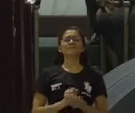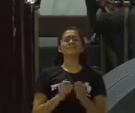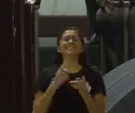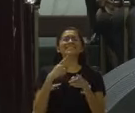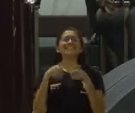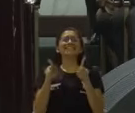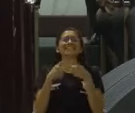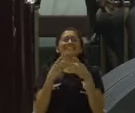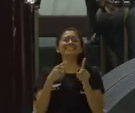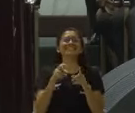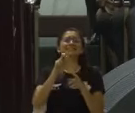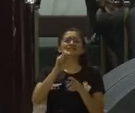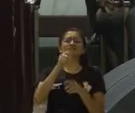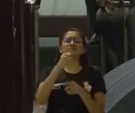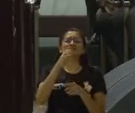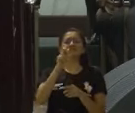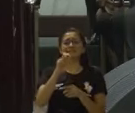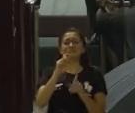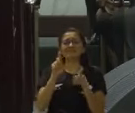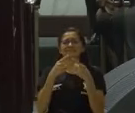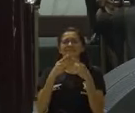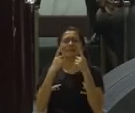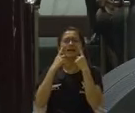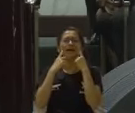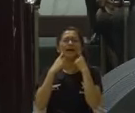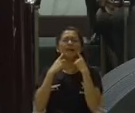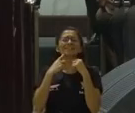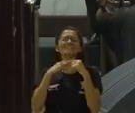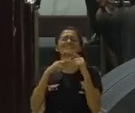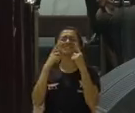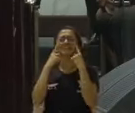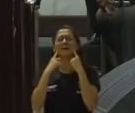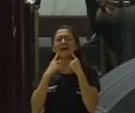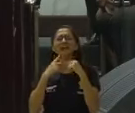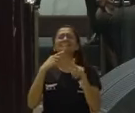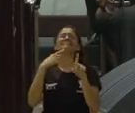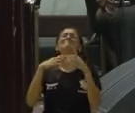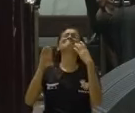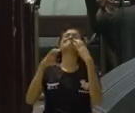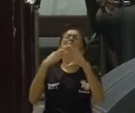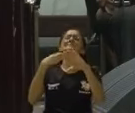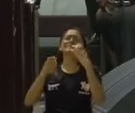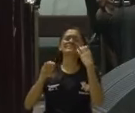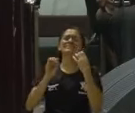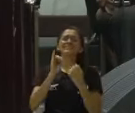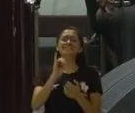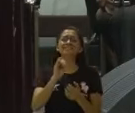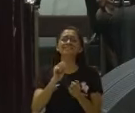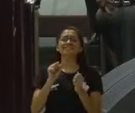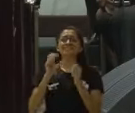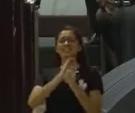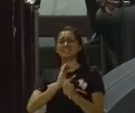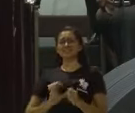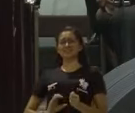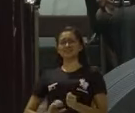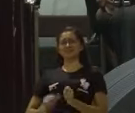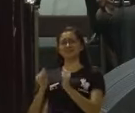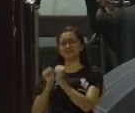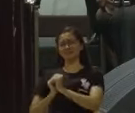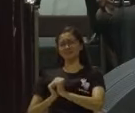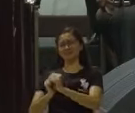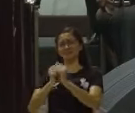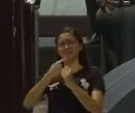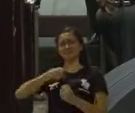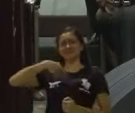aberto, bebendo as lágrimas e cantando, se Cristo comigo